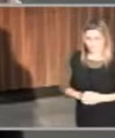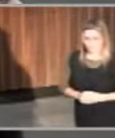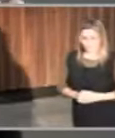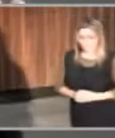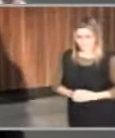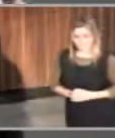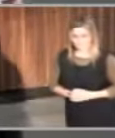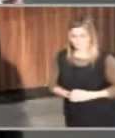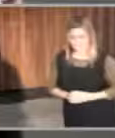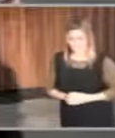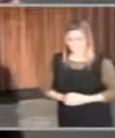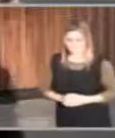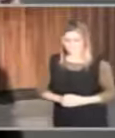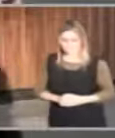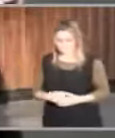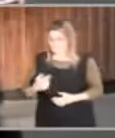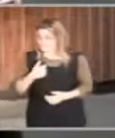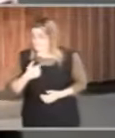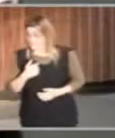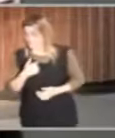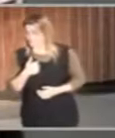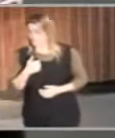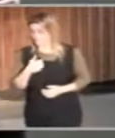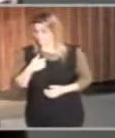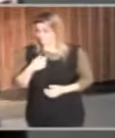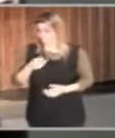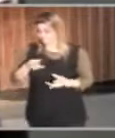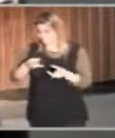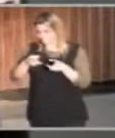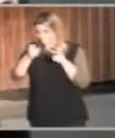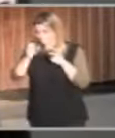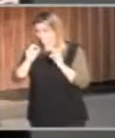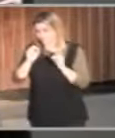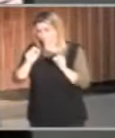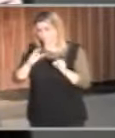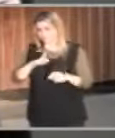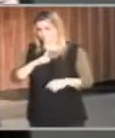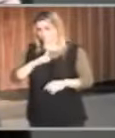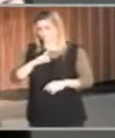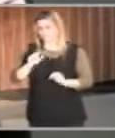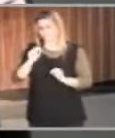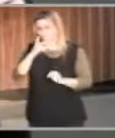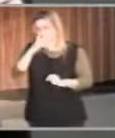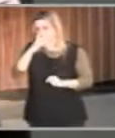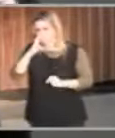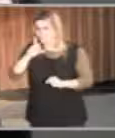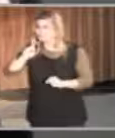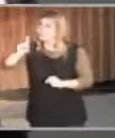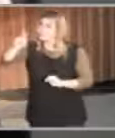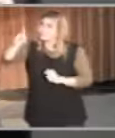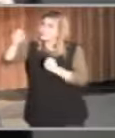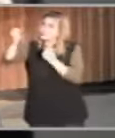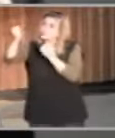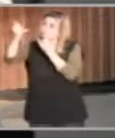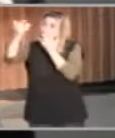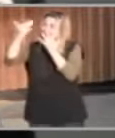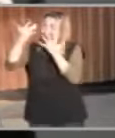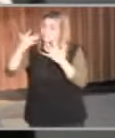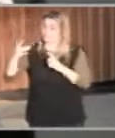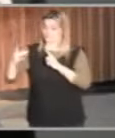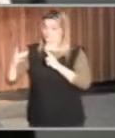e sabe o que eu vejo é que tem uma bênção reversa tem muitos